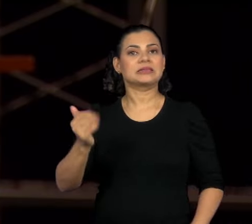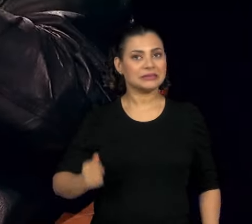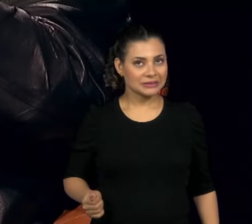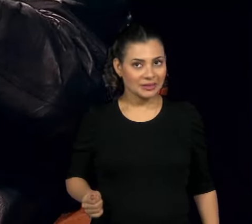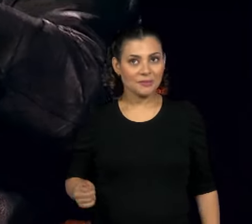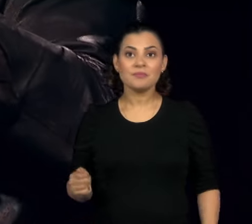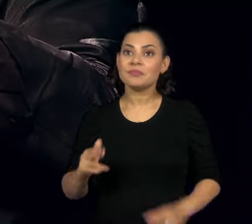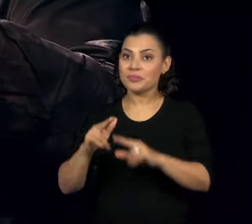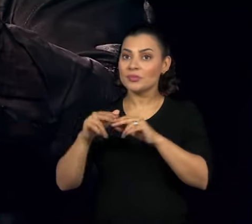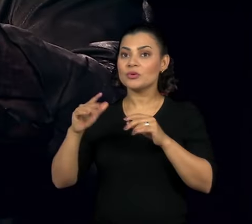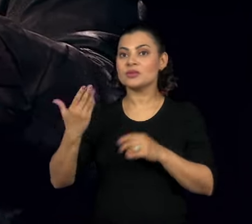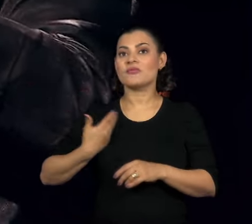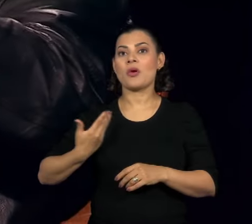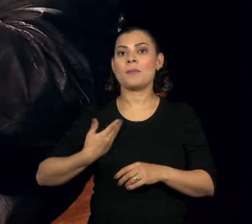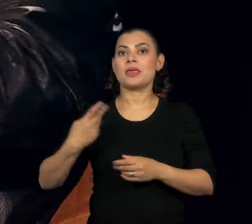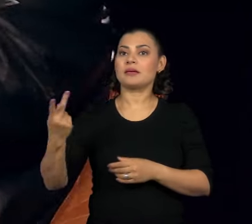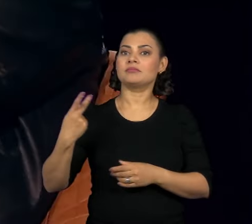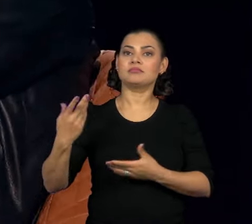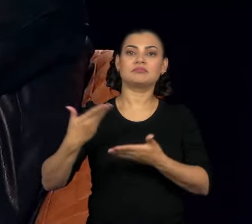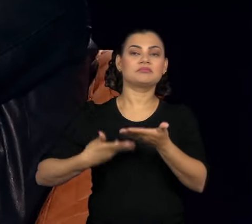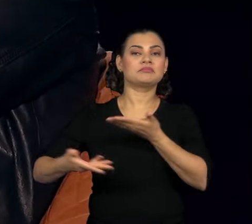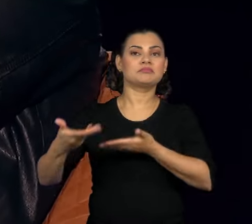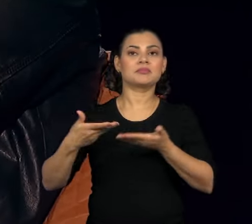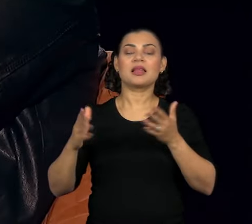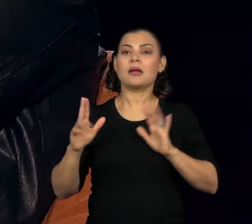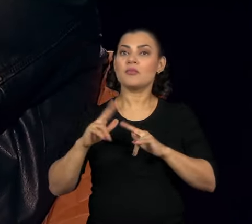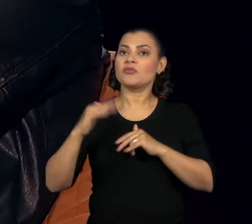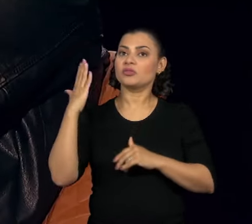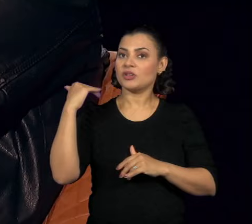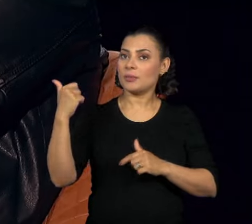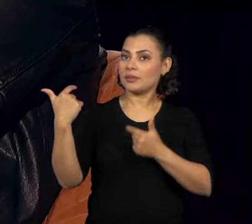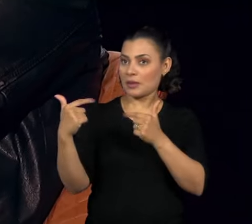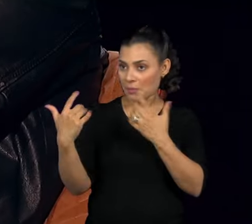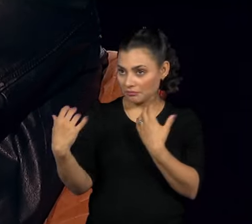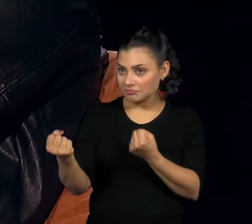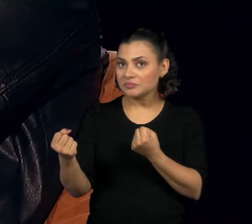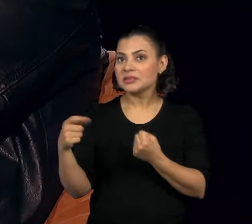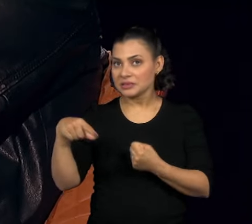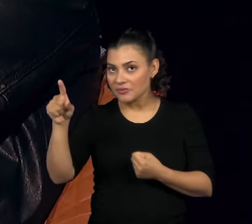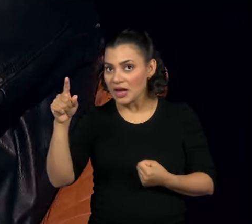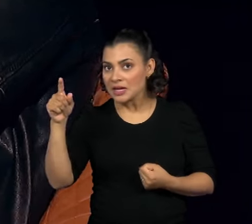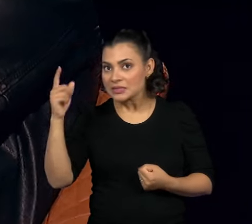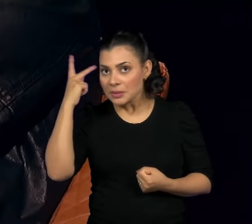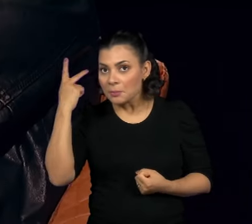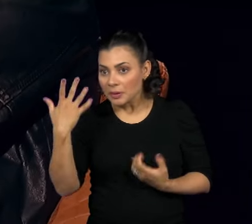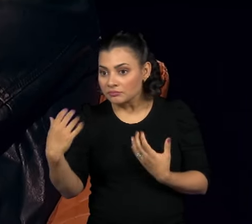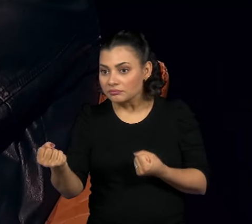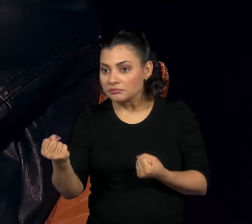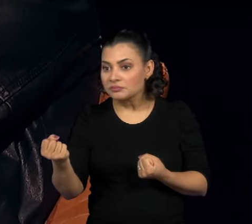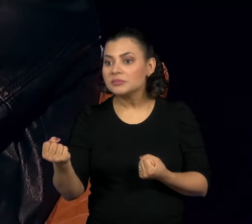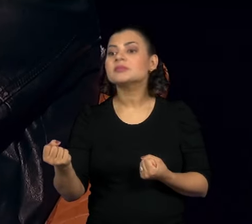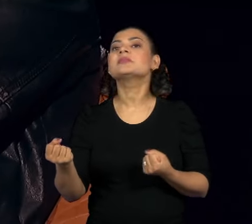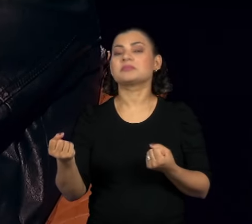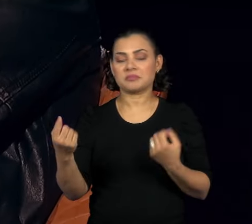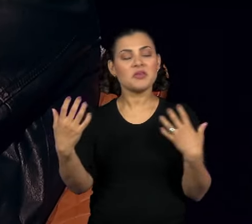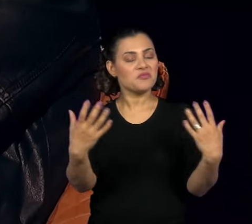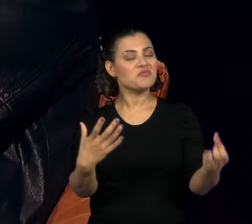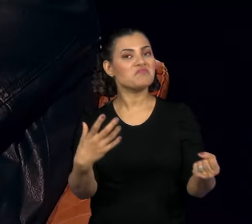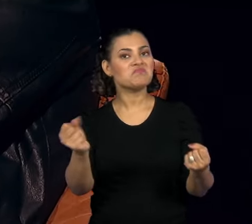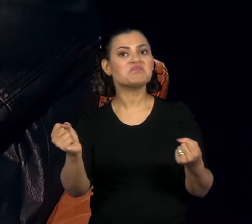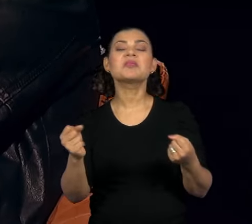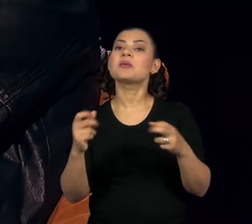E aí a gente ficou amigo. Ele falou assim, eu vou te chamar para trabalhar em São Paulo. Você vai lá se eu te chamar? Eu falei, claro, pô. Aí